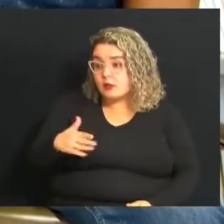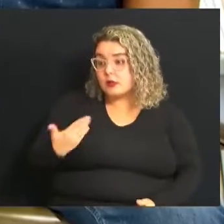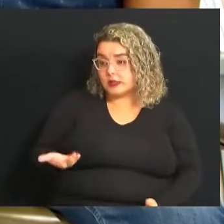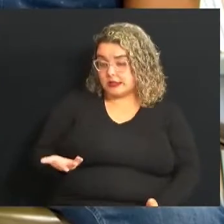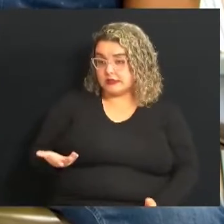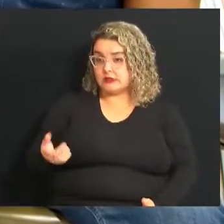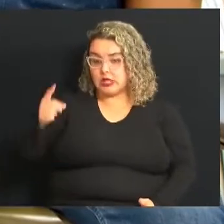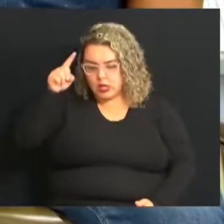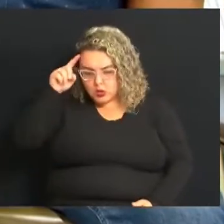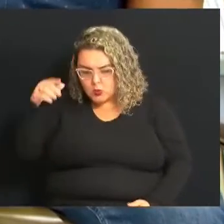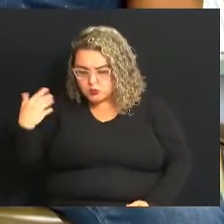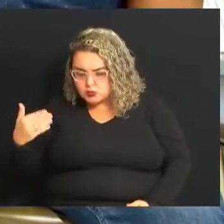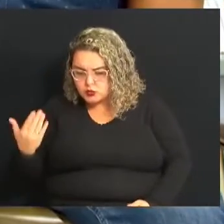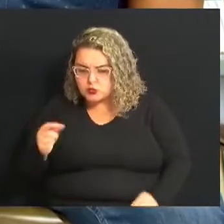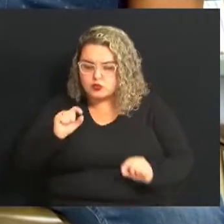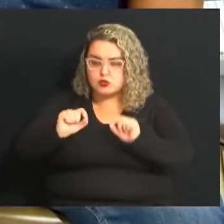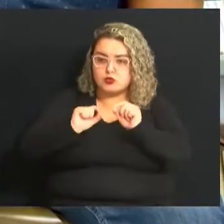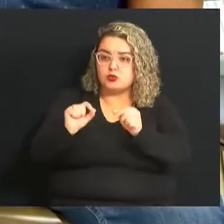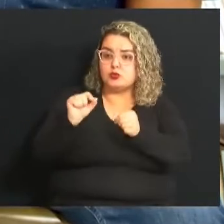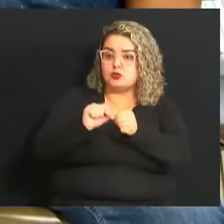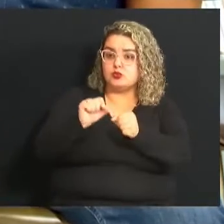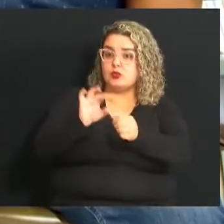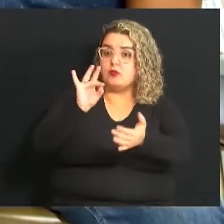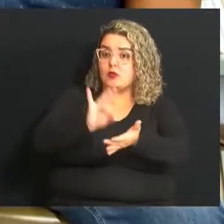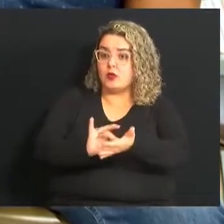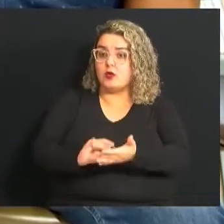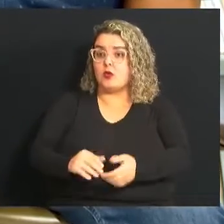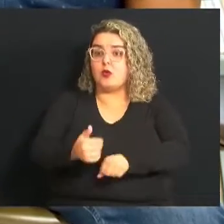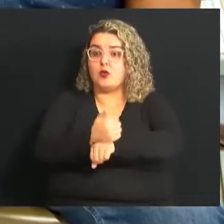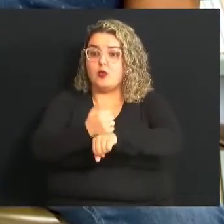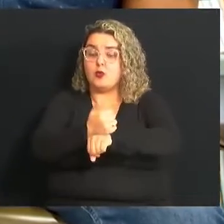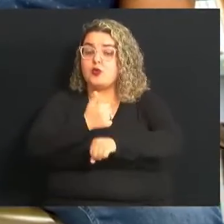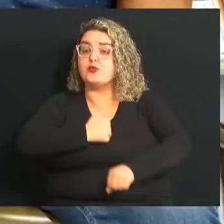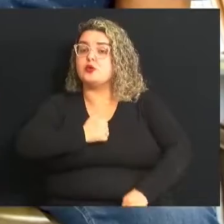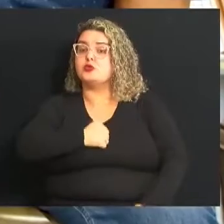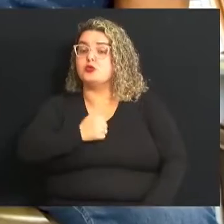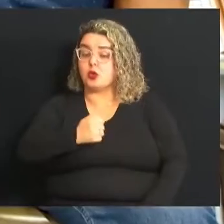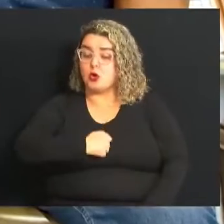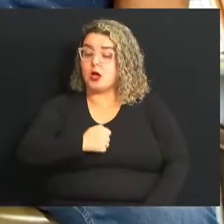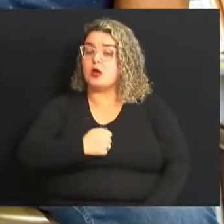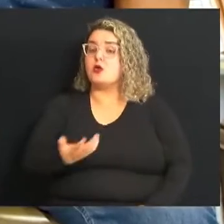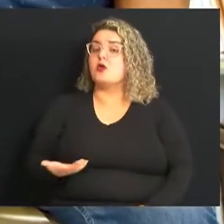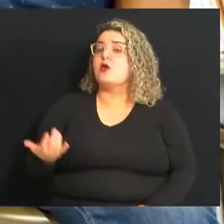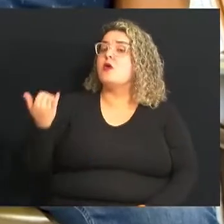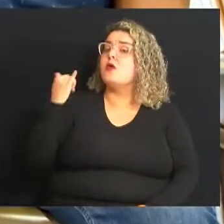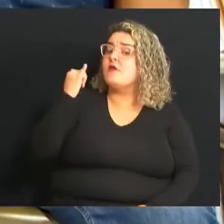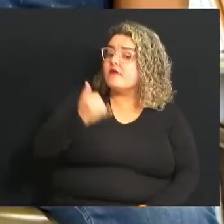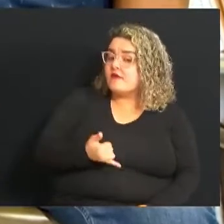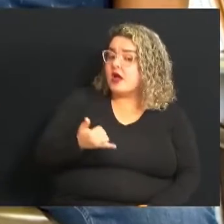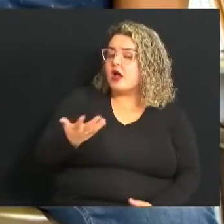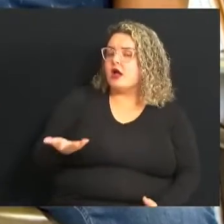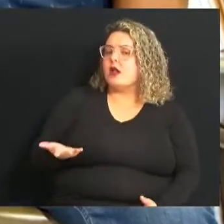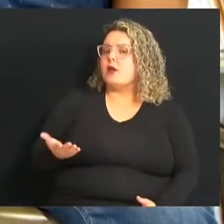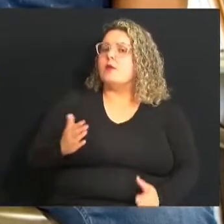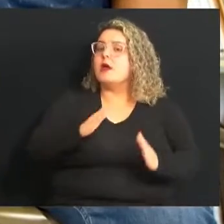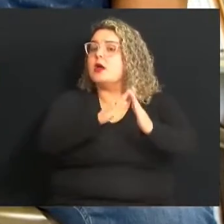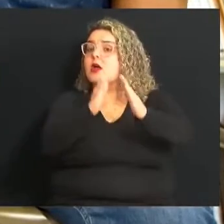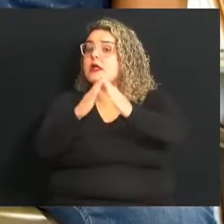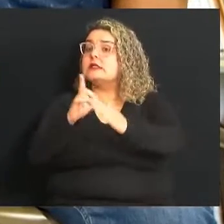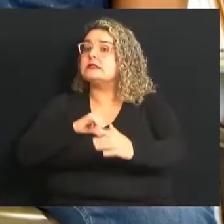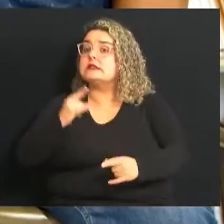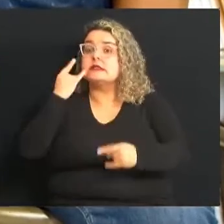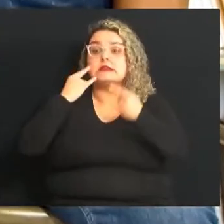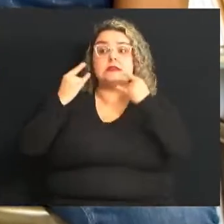dia a dia, o que faz, na verdade, um antropólogo, conta pra gente, pessoal que está em casa, né, que tem interesse,